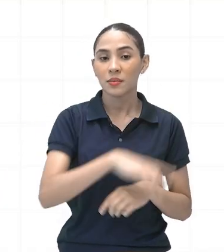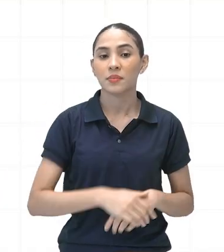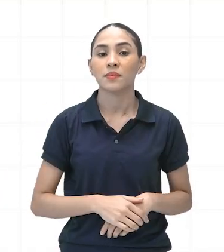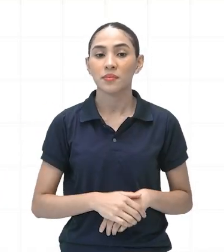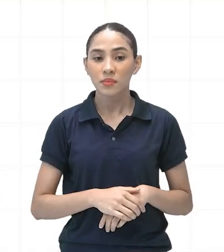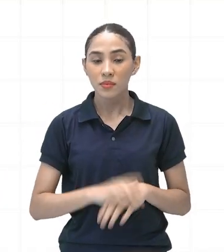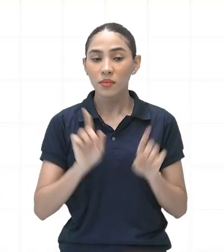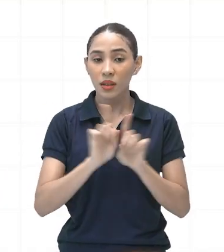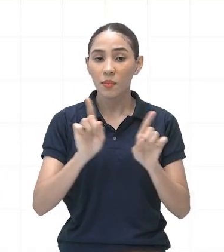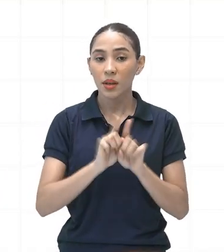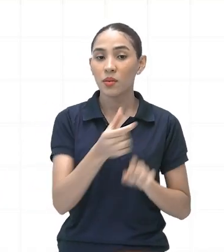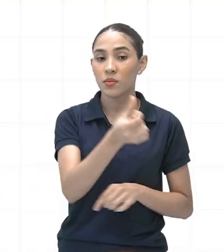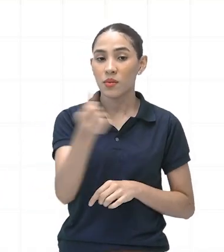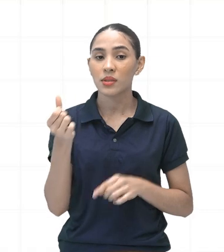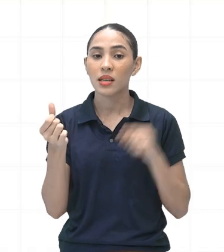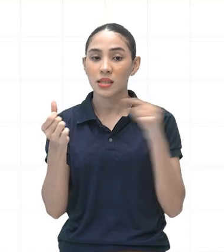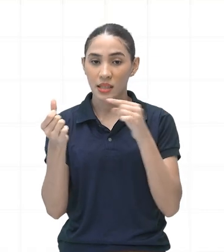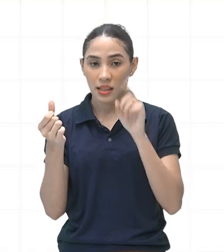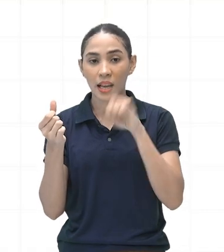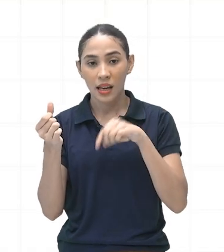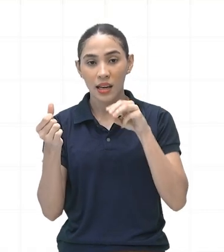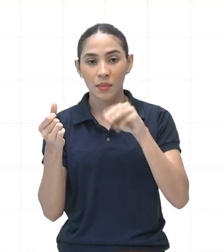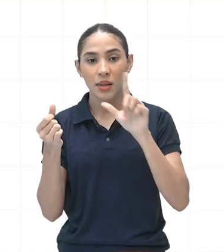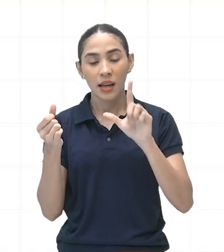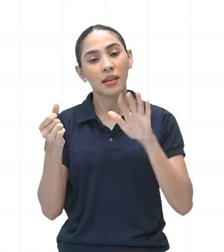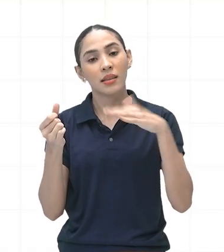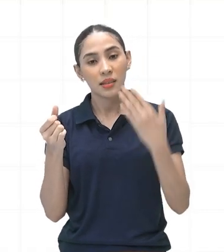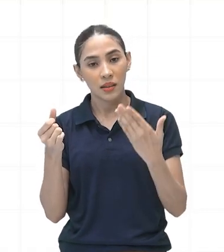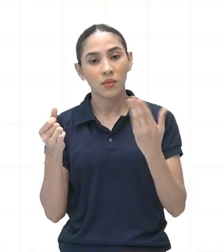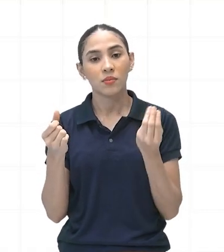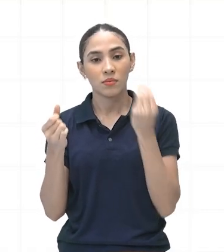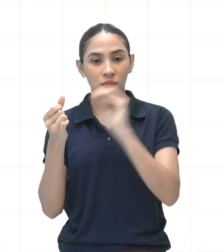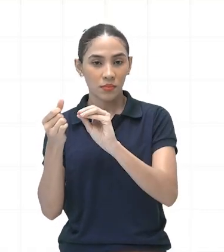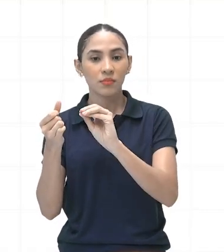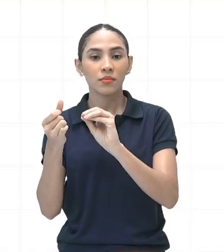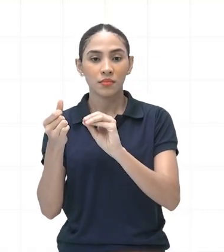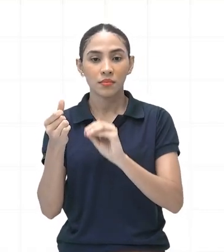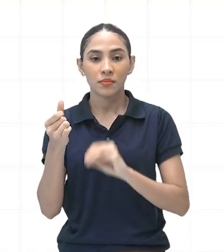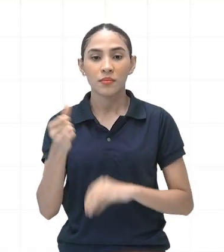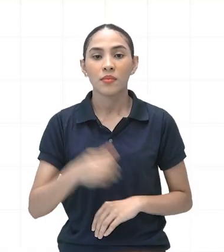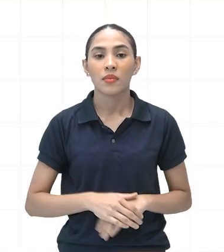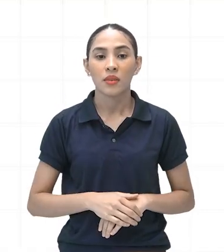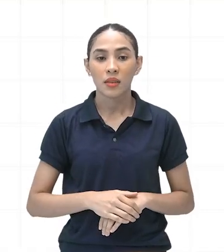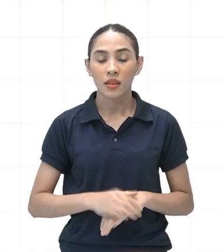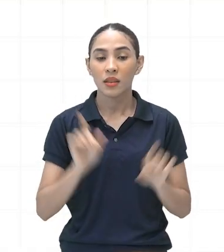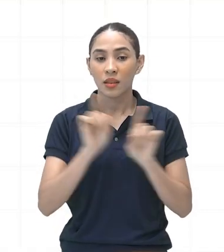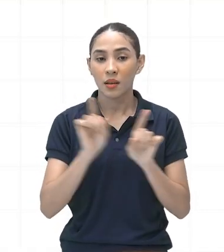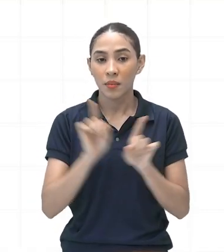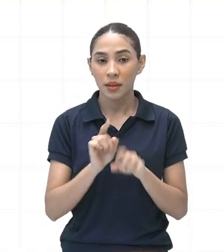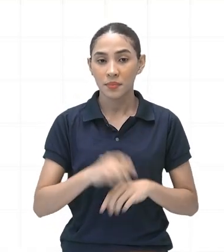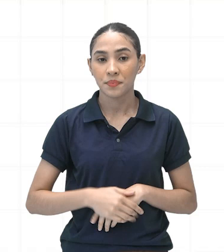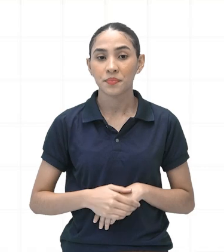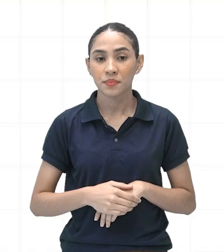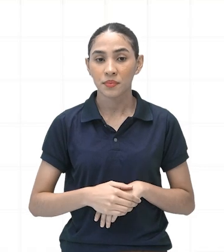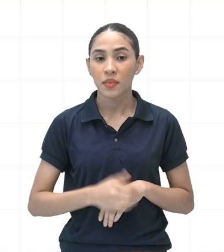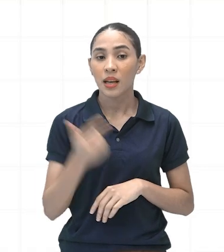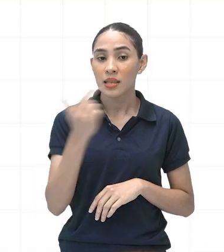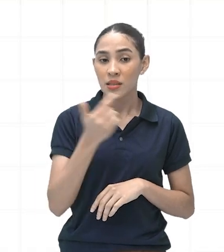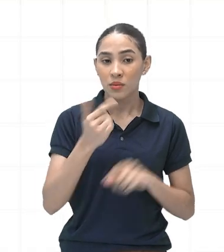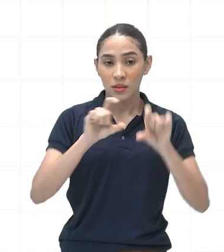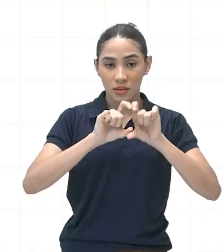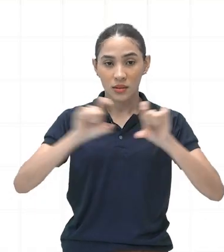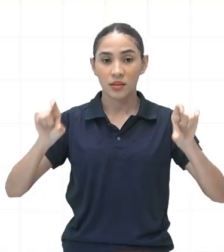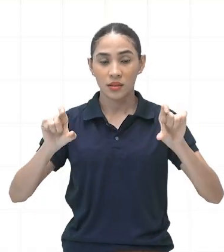6 na questão é ml, então eu coloco o 6 abaixo do ml. E para o preenchimento da segunda linha